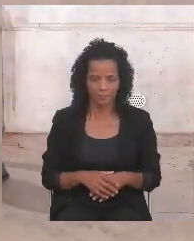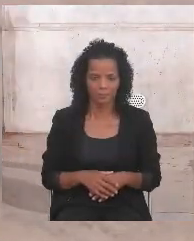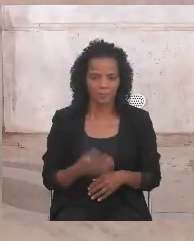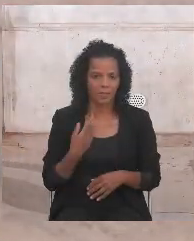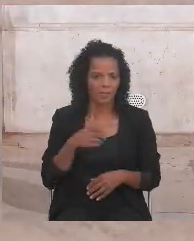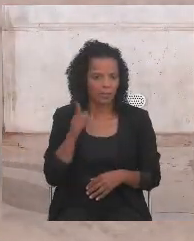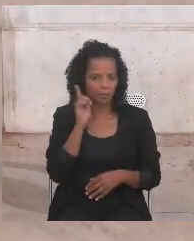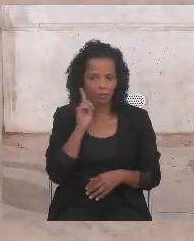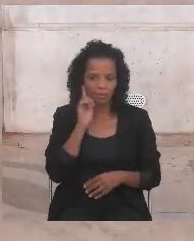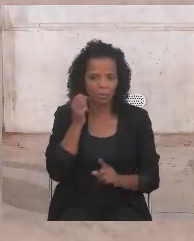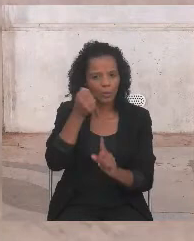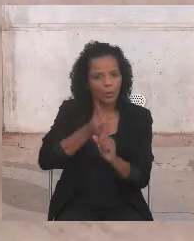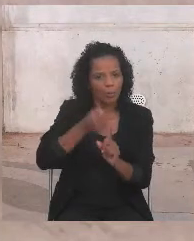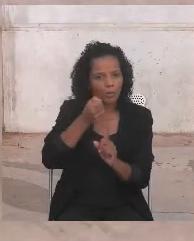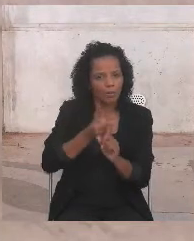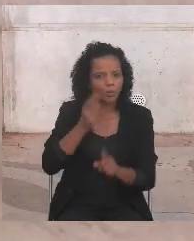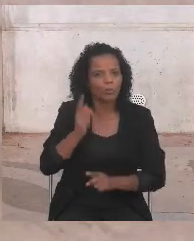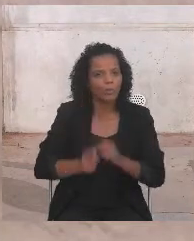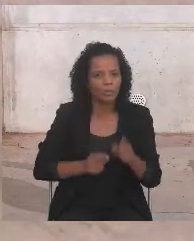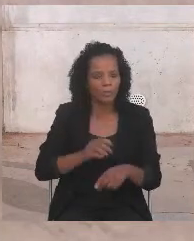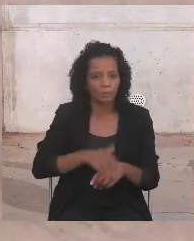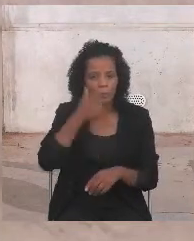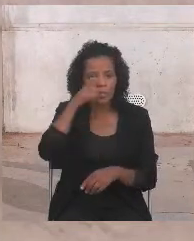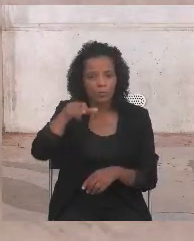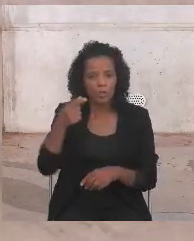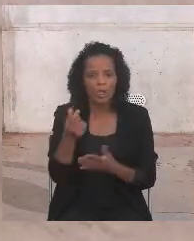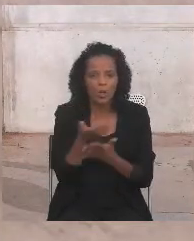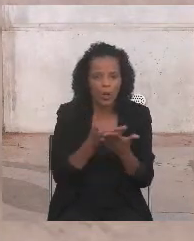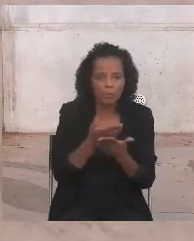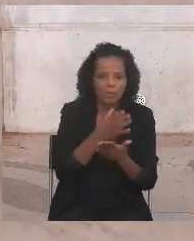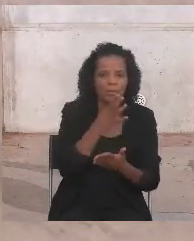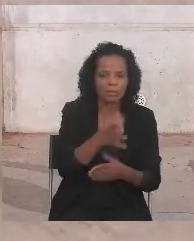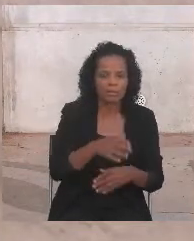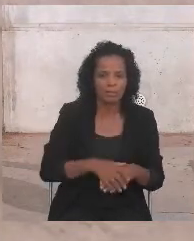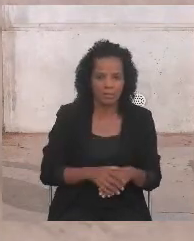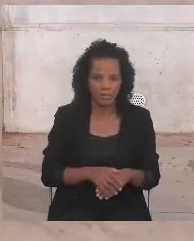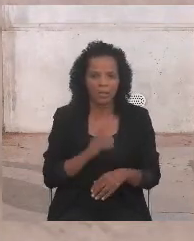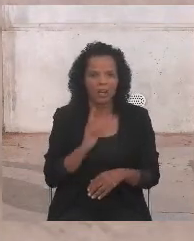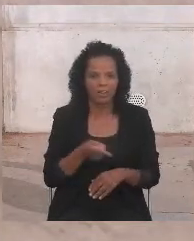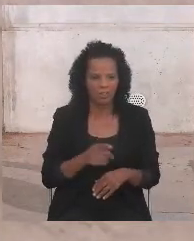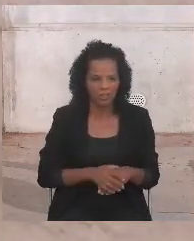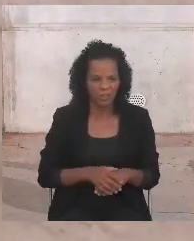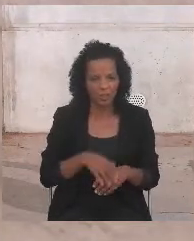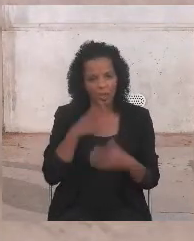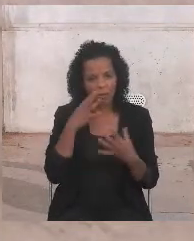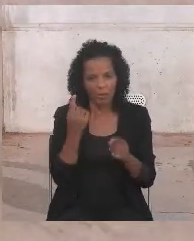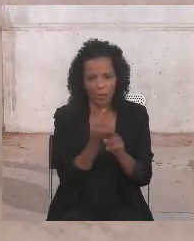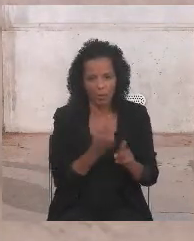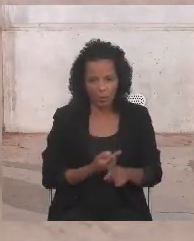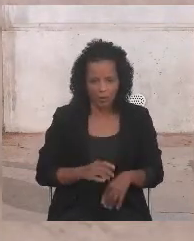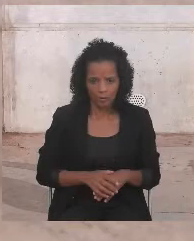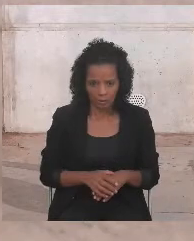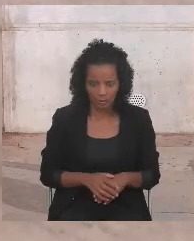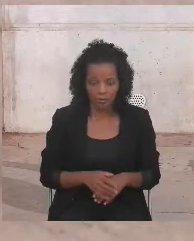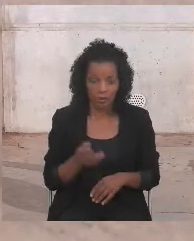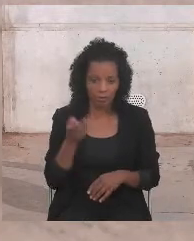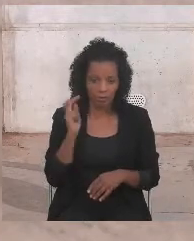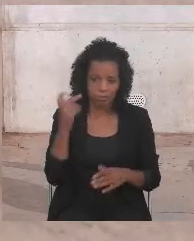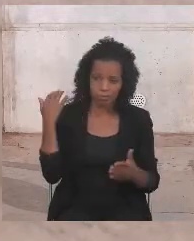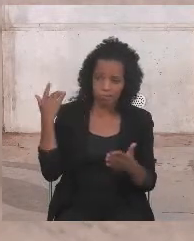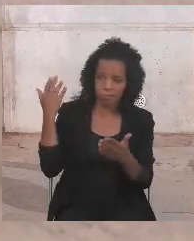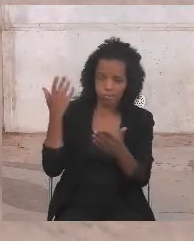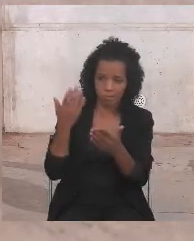importante combater aquilo a que os economistas chamam a tragédia dos comuns. Durante muitos